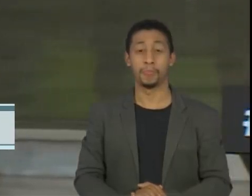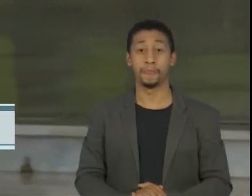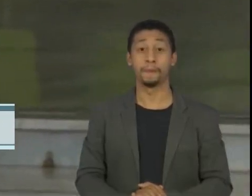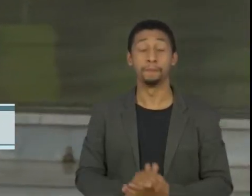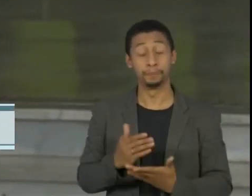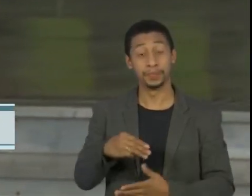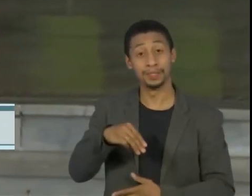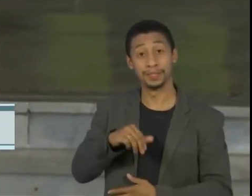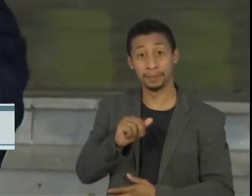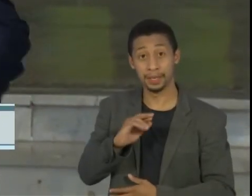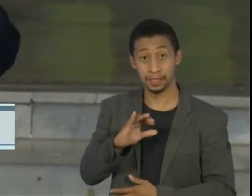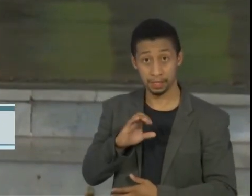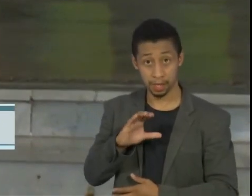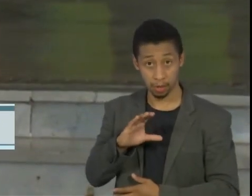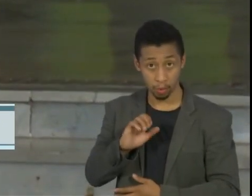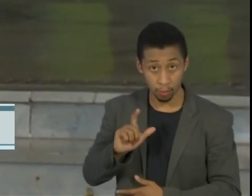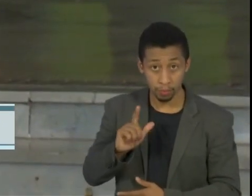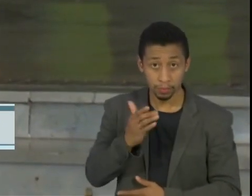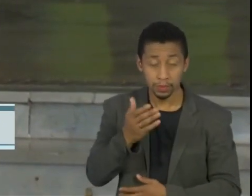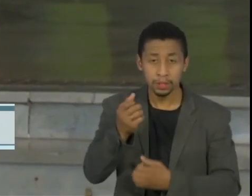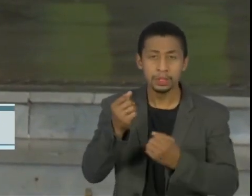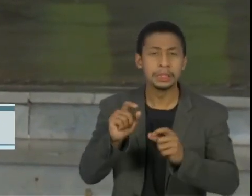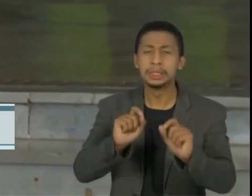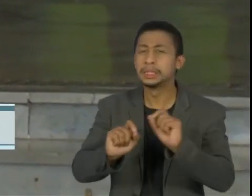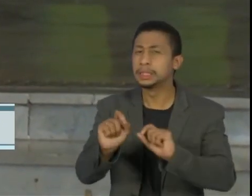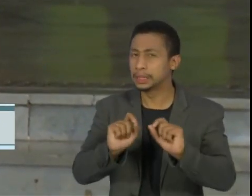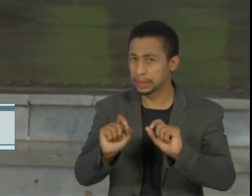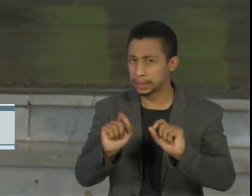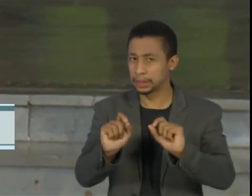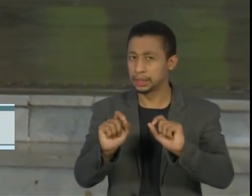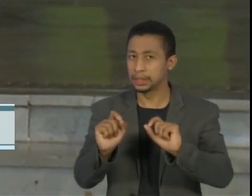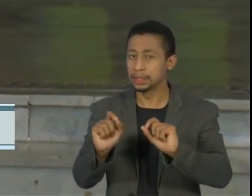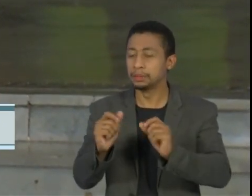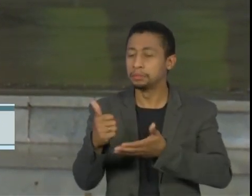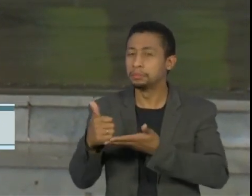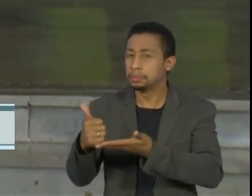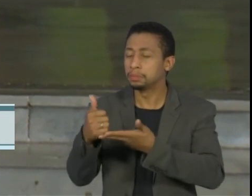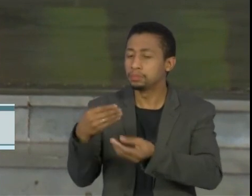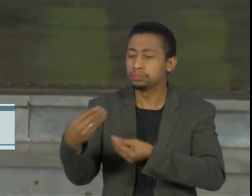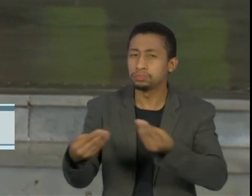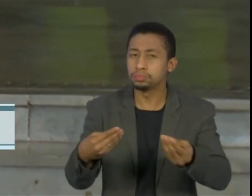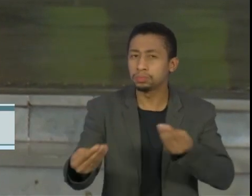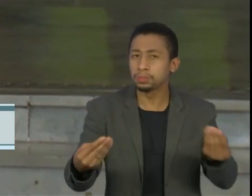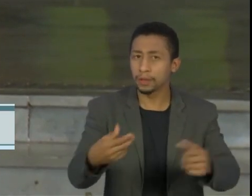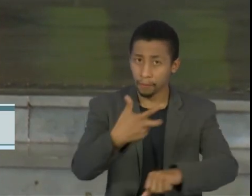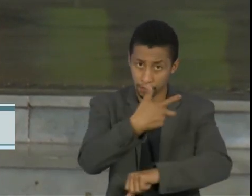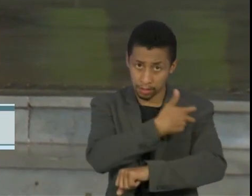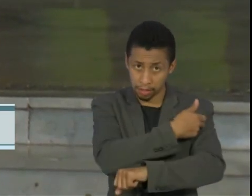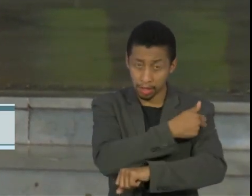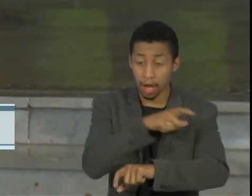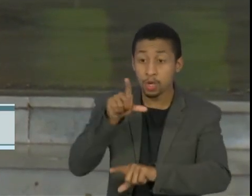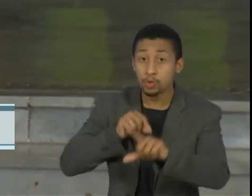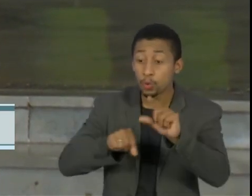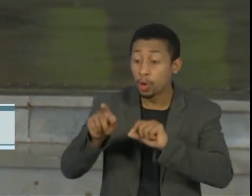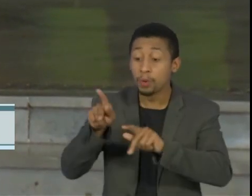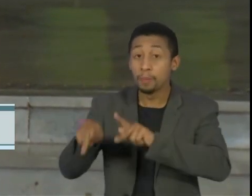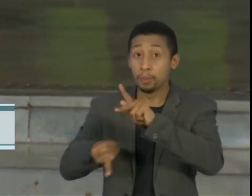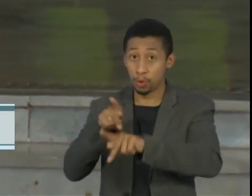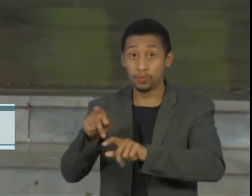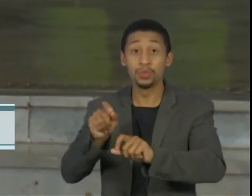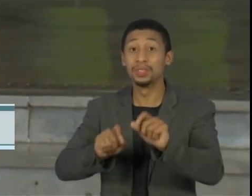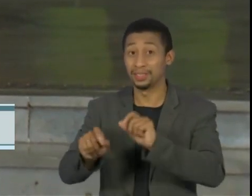Marcelo, quem faz o programa de distribuição de vacina e define populações é o Programa